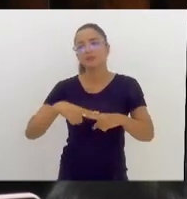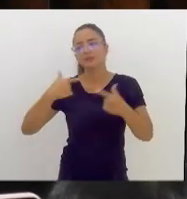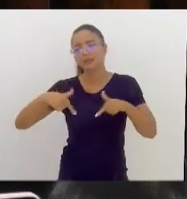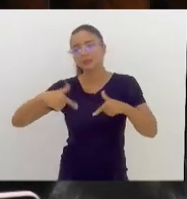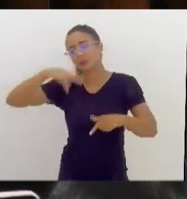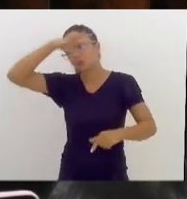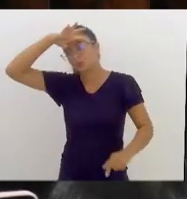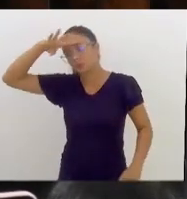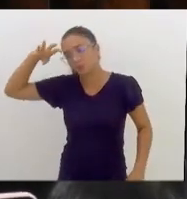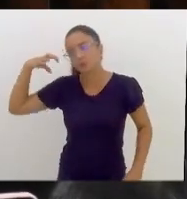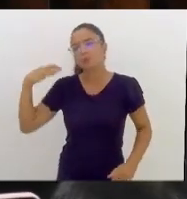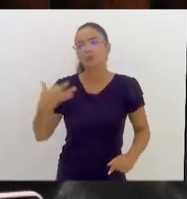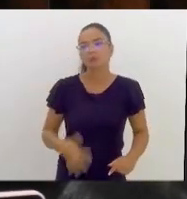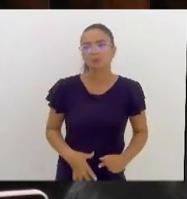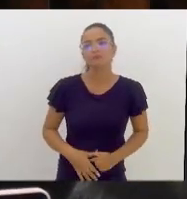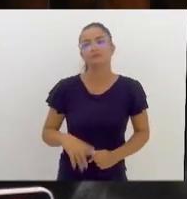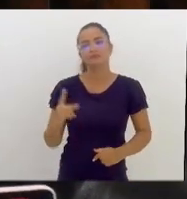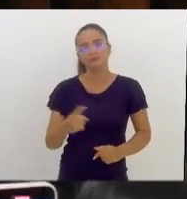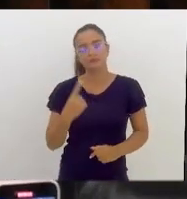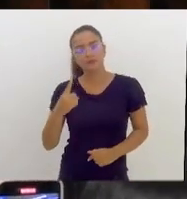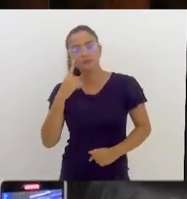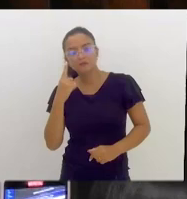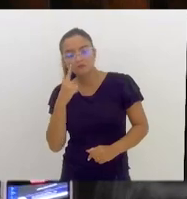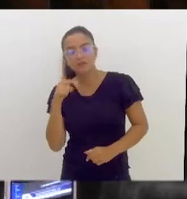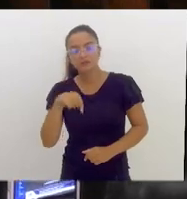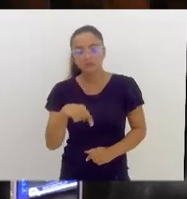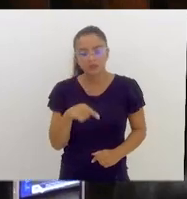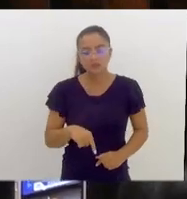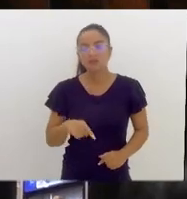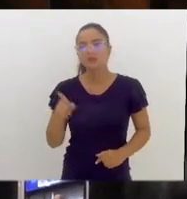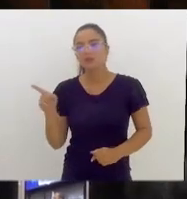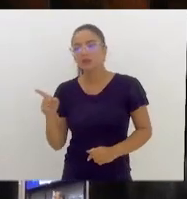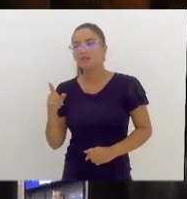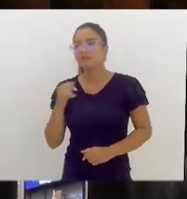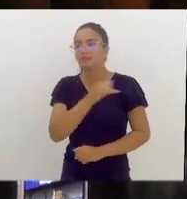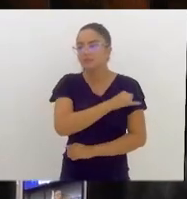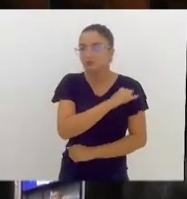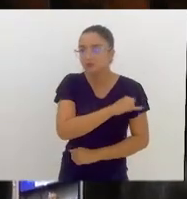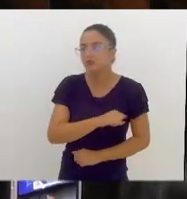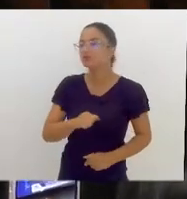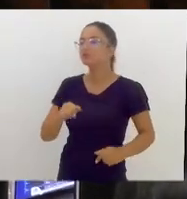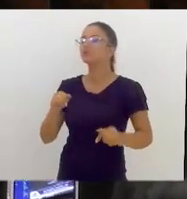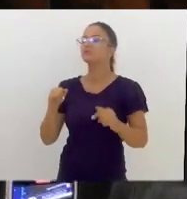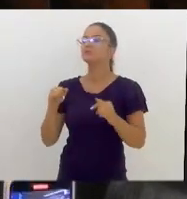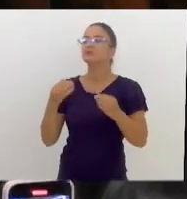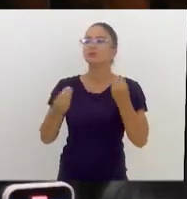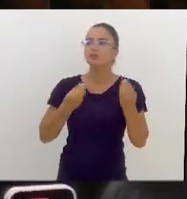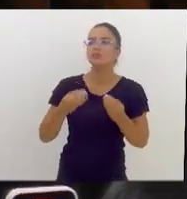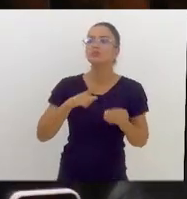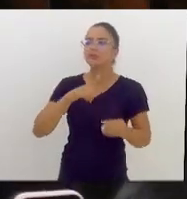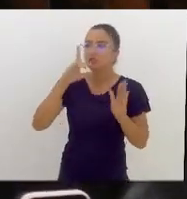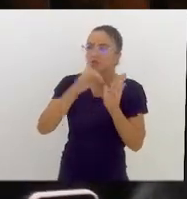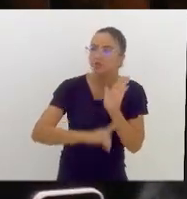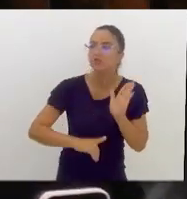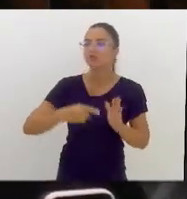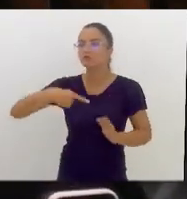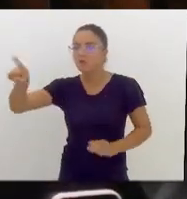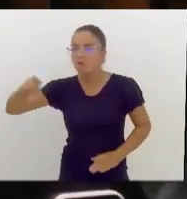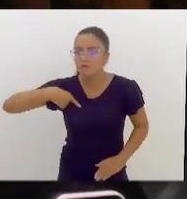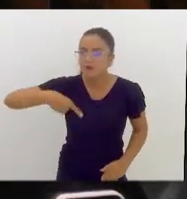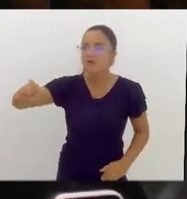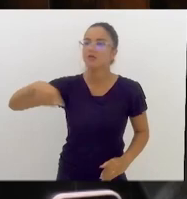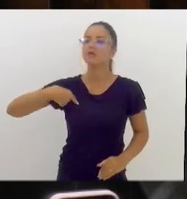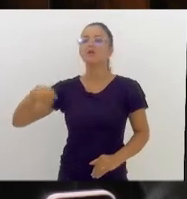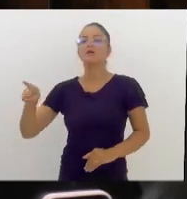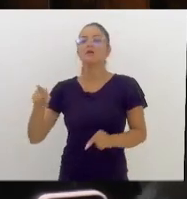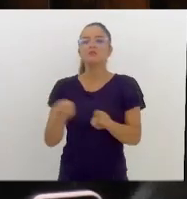relevante, porque ou a gente reconstrói a cidadania do Rio de Janeiro garantindo direitos, e um dos direitos fundamentais é o direito de ir e vir, o direito à mobilidade, o direito ao